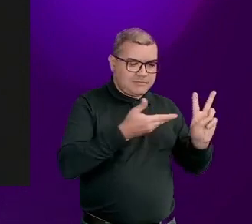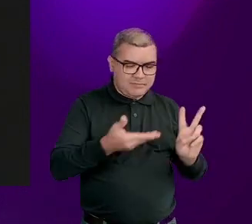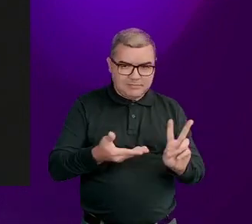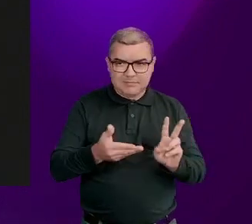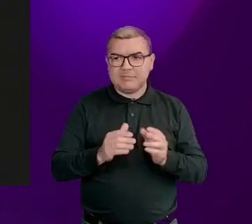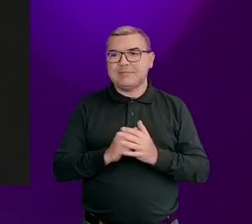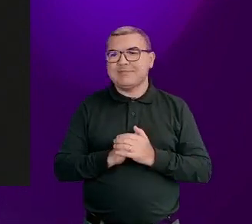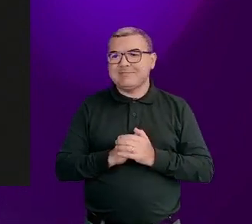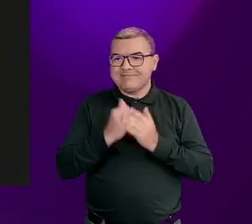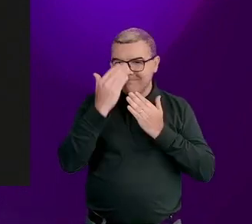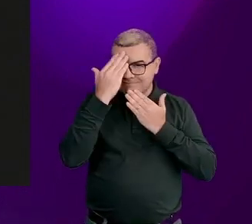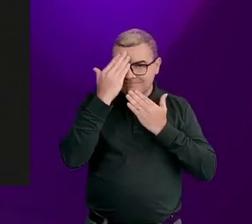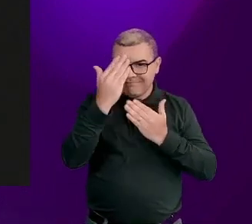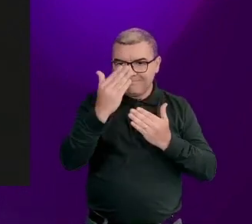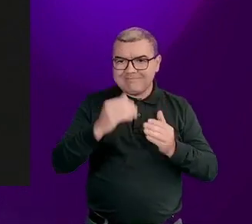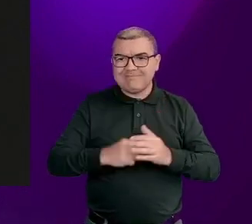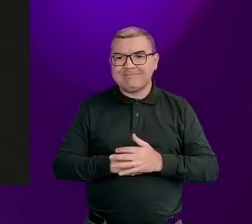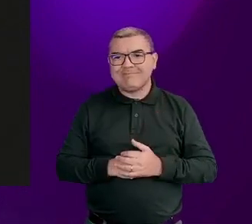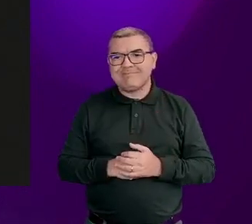agora. Obrigado.